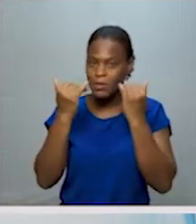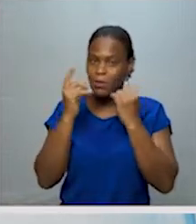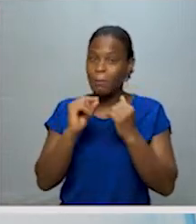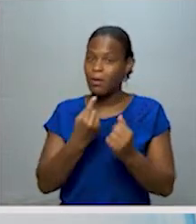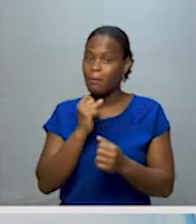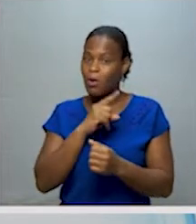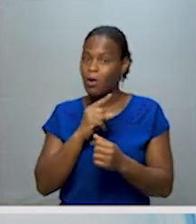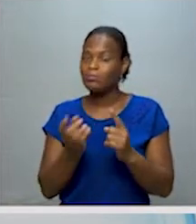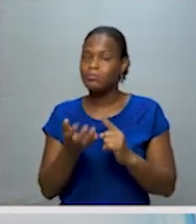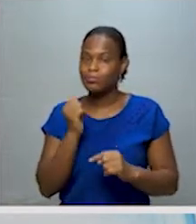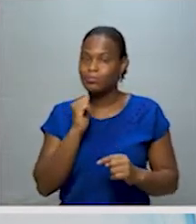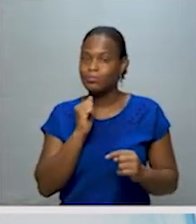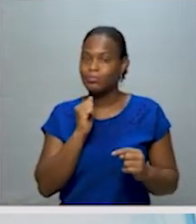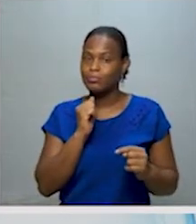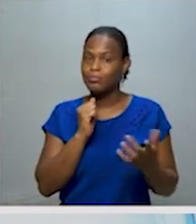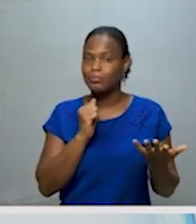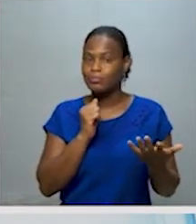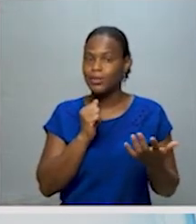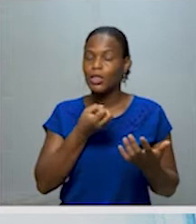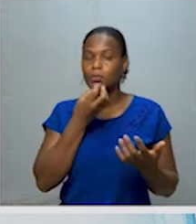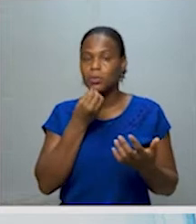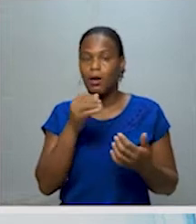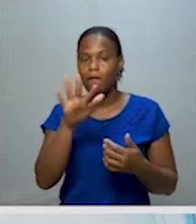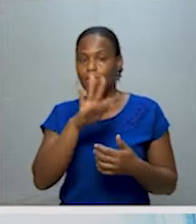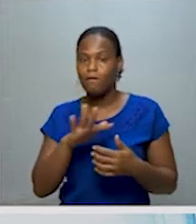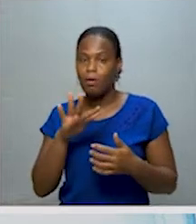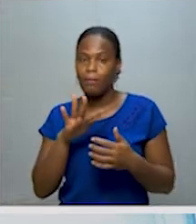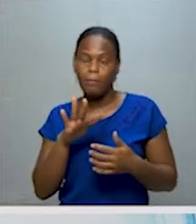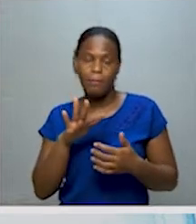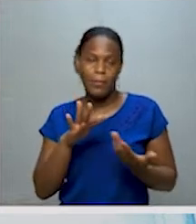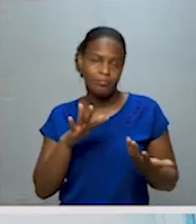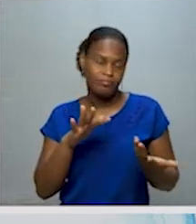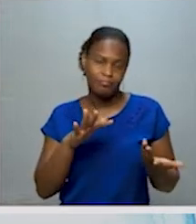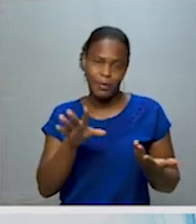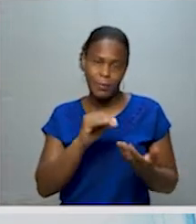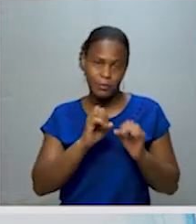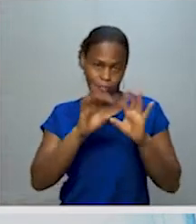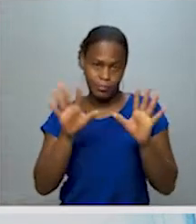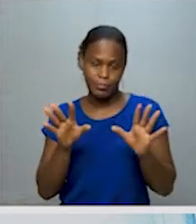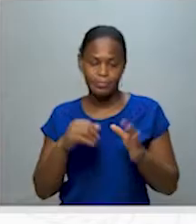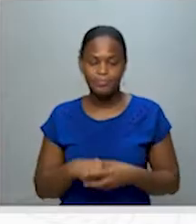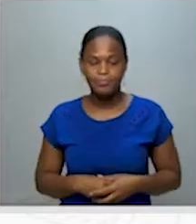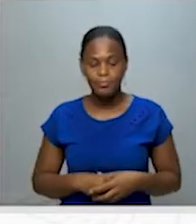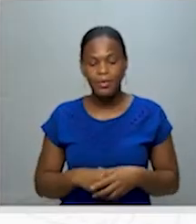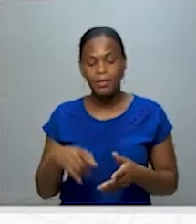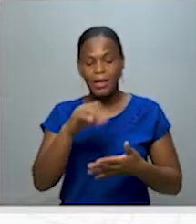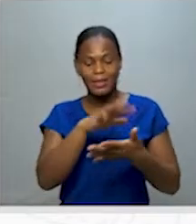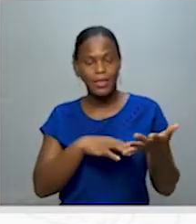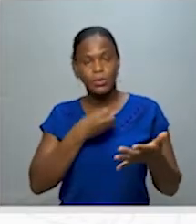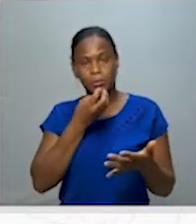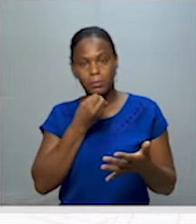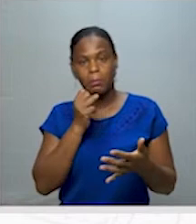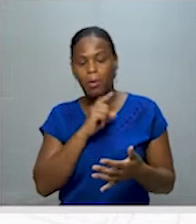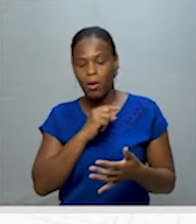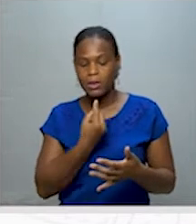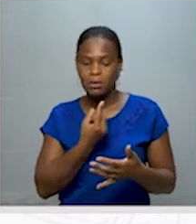informações para poder chegar a argumentar de uma forma muito mais evidente. O texto